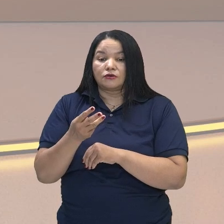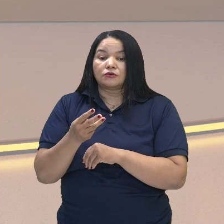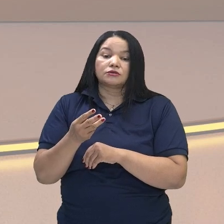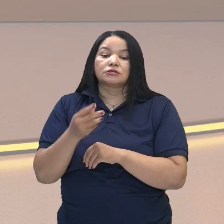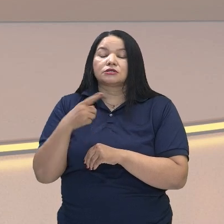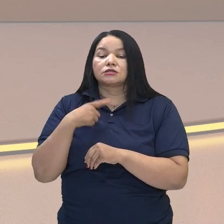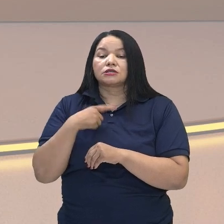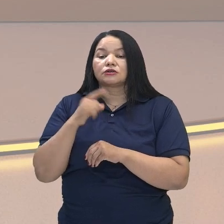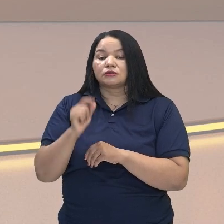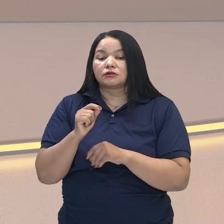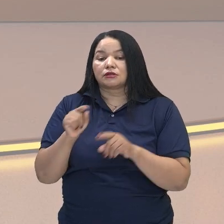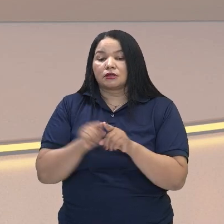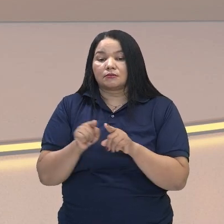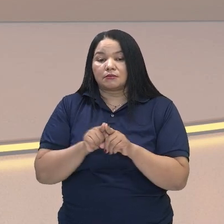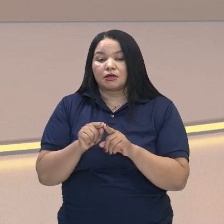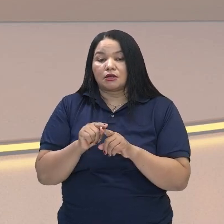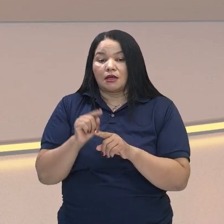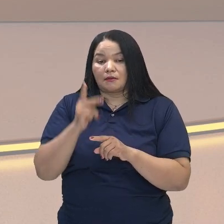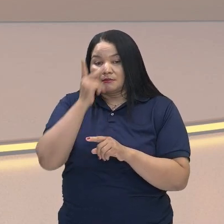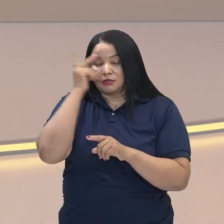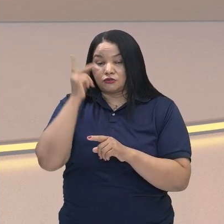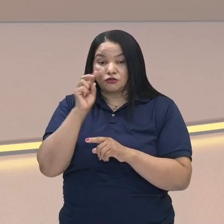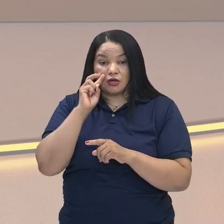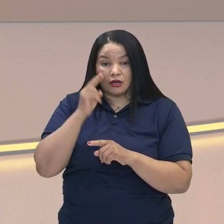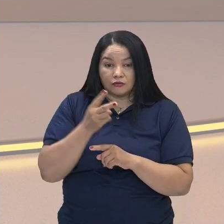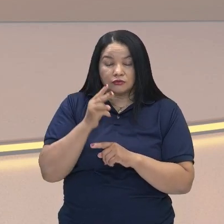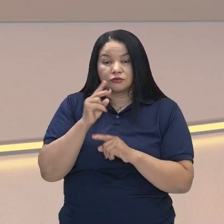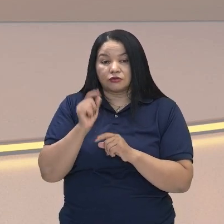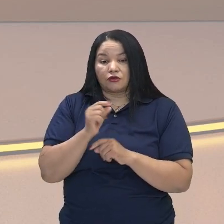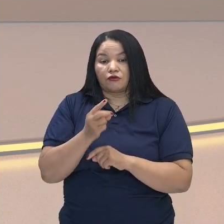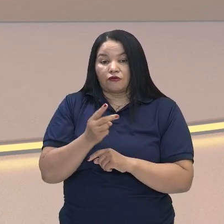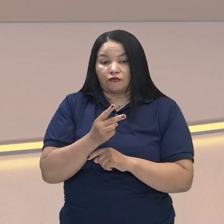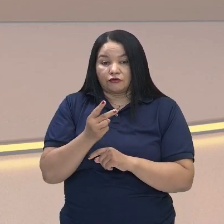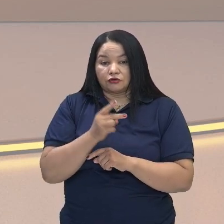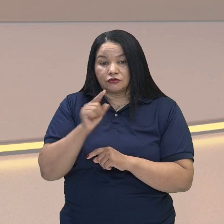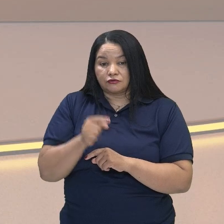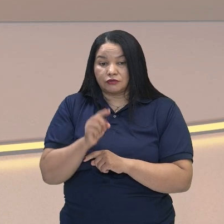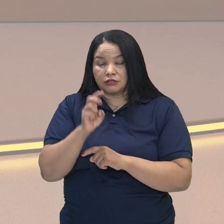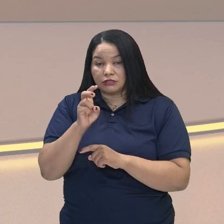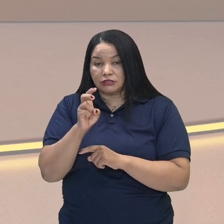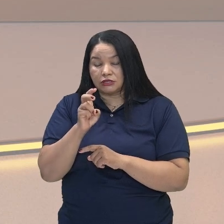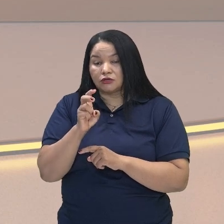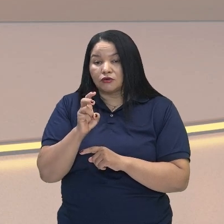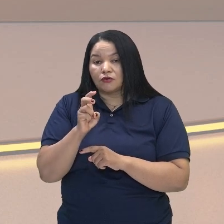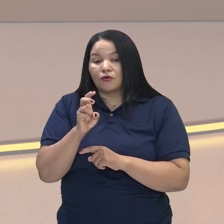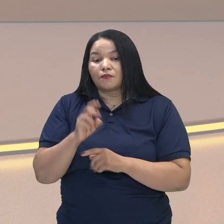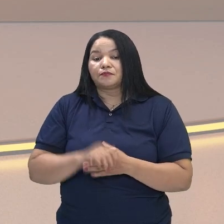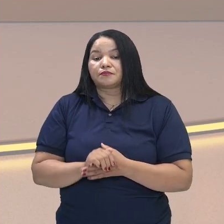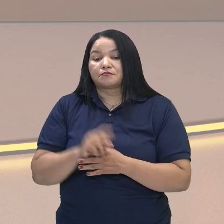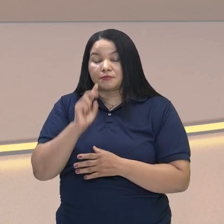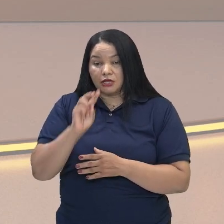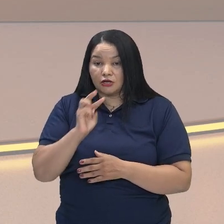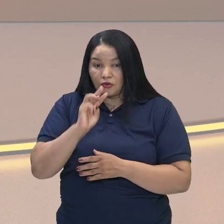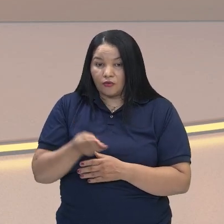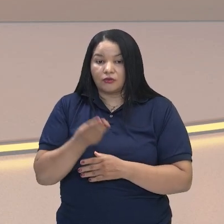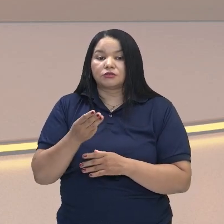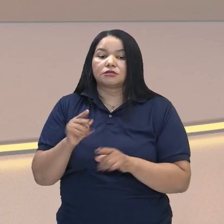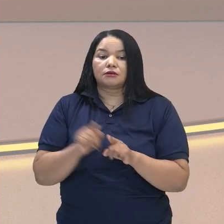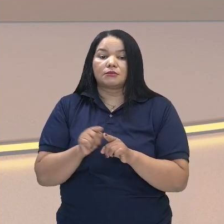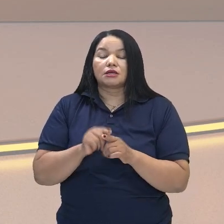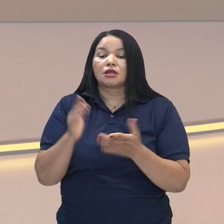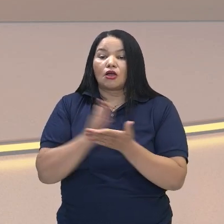os reconhecidos, com 22,5 milhões, e os que estão